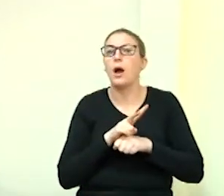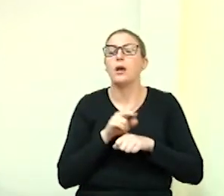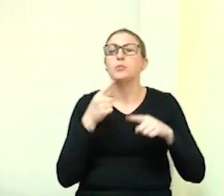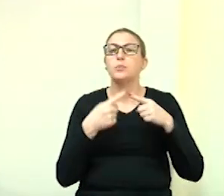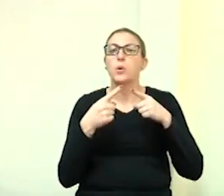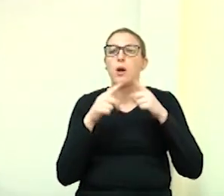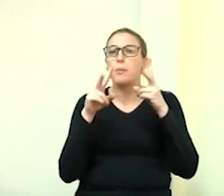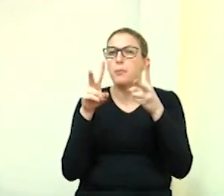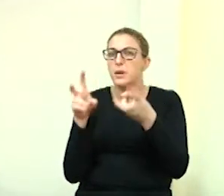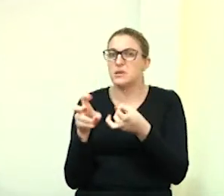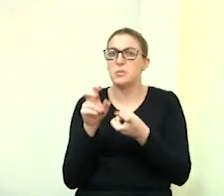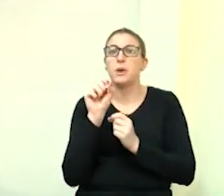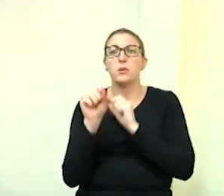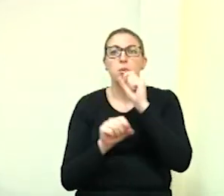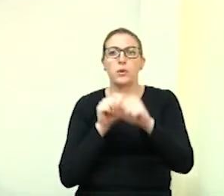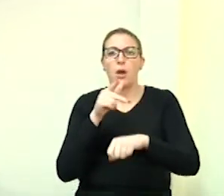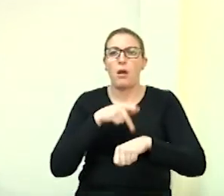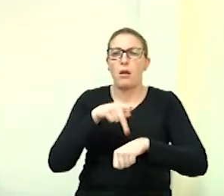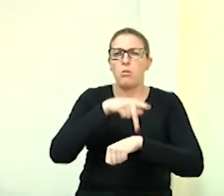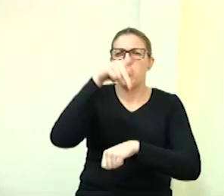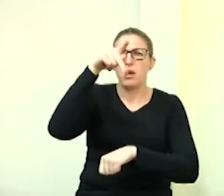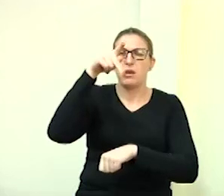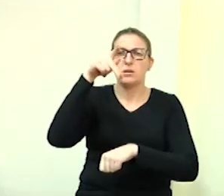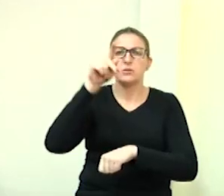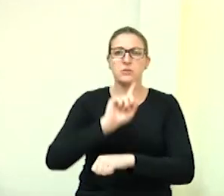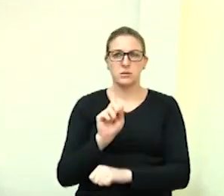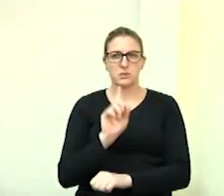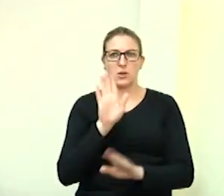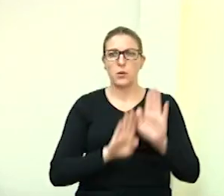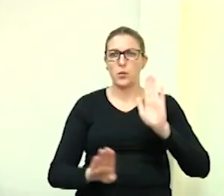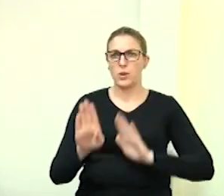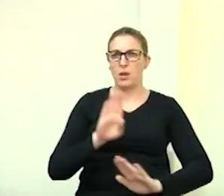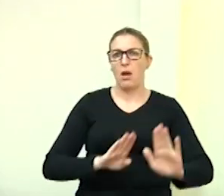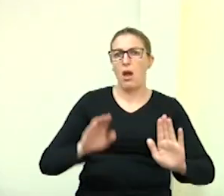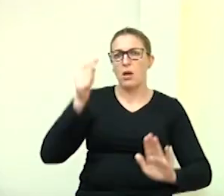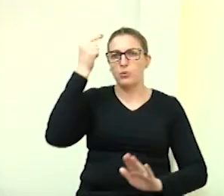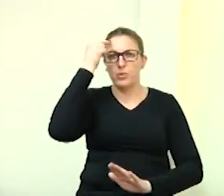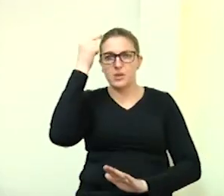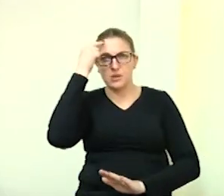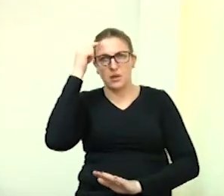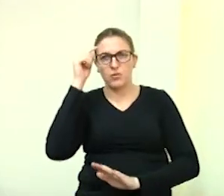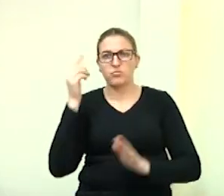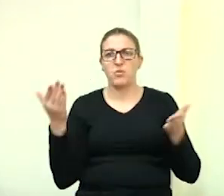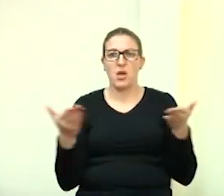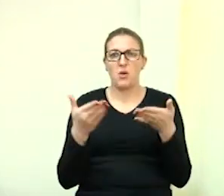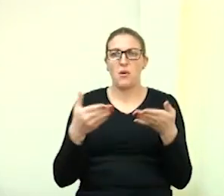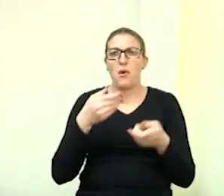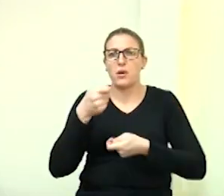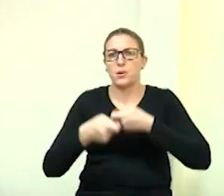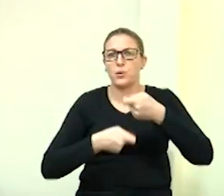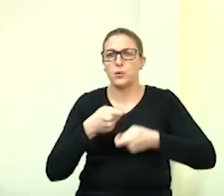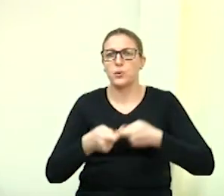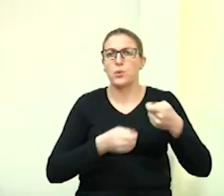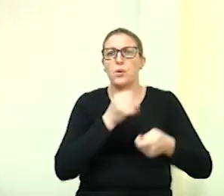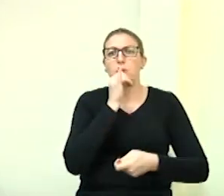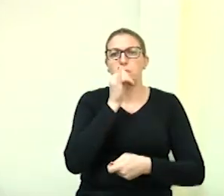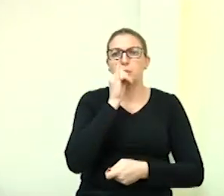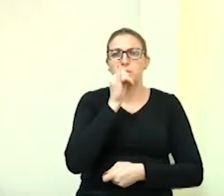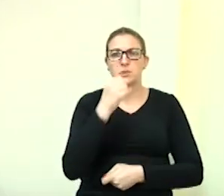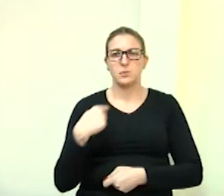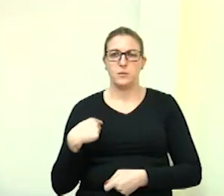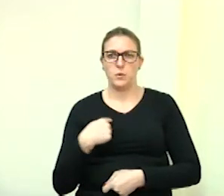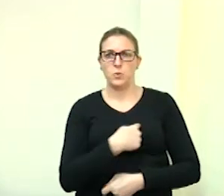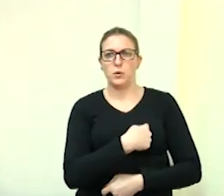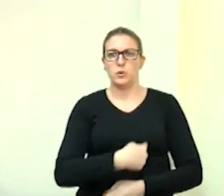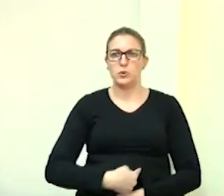ou então se acharam confiante de que estava tudo sob controle o caso da China que a gente vê